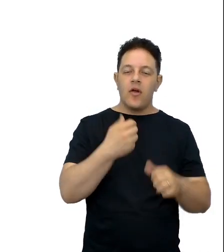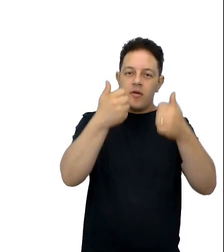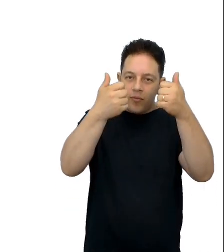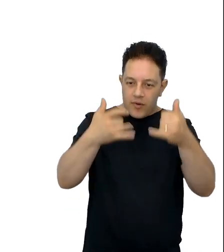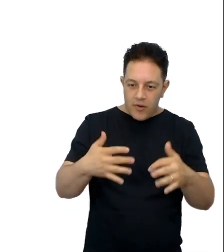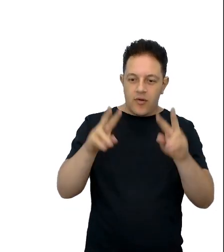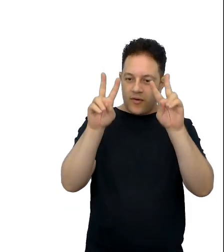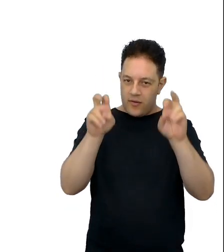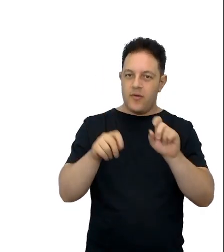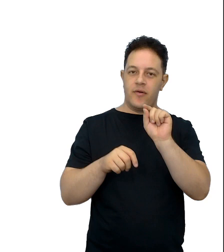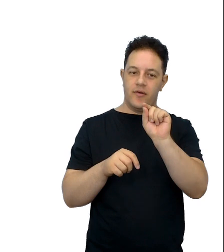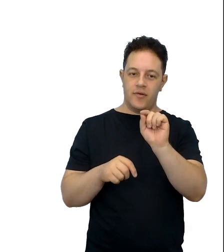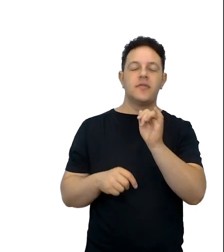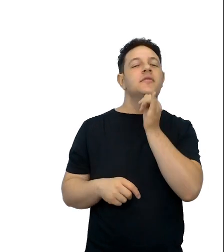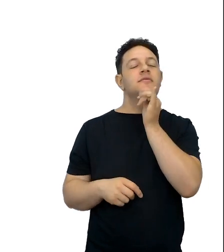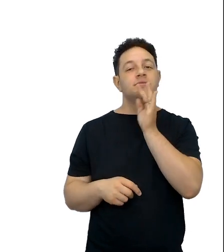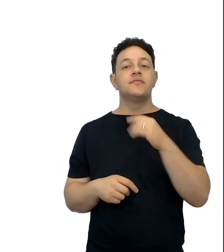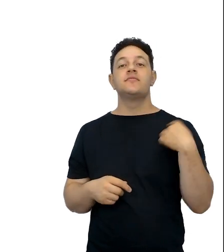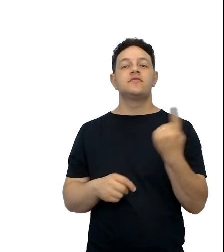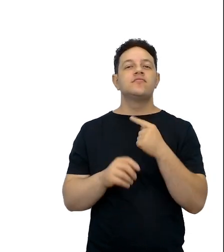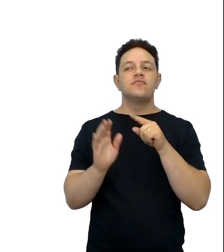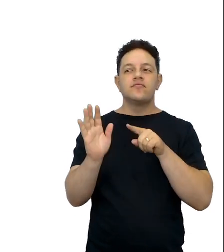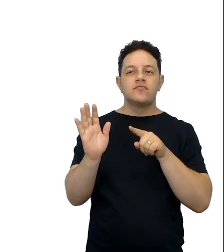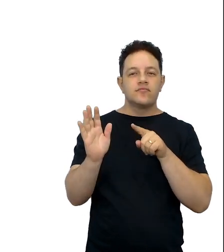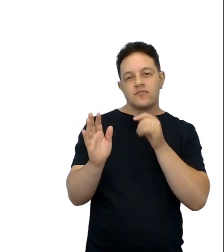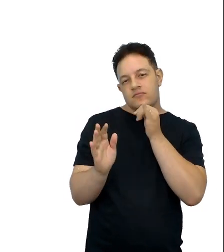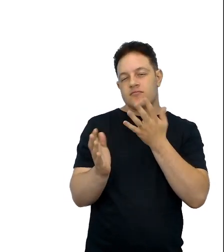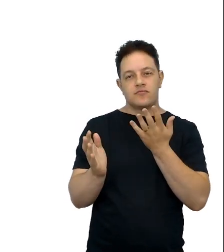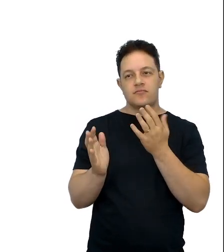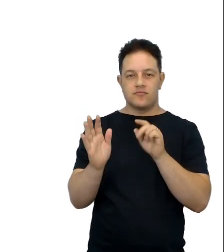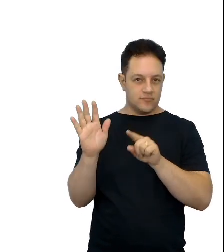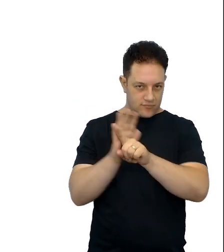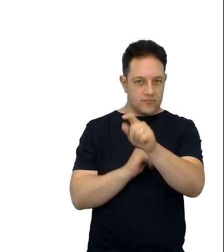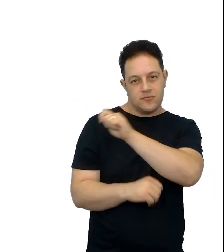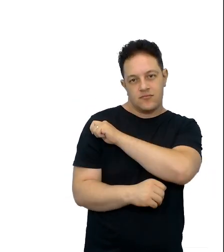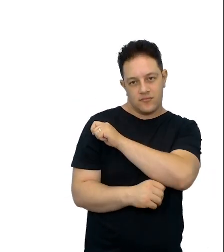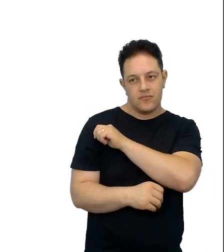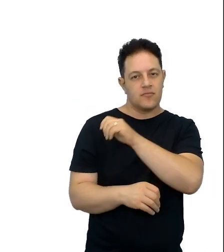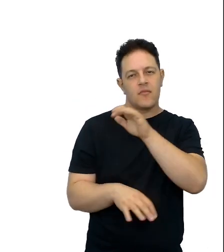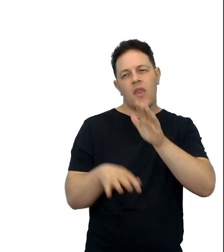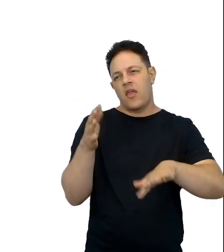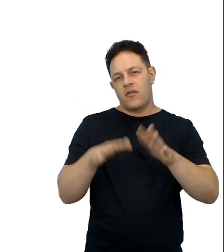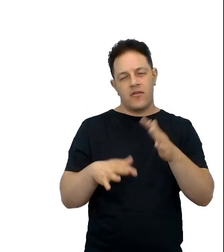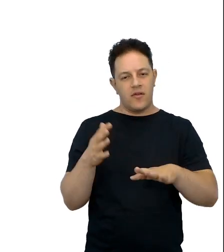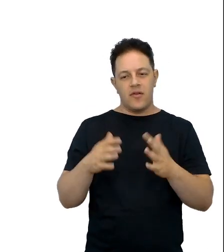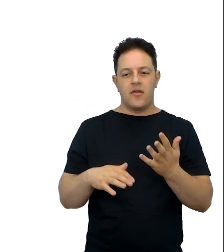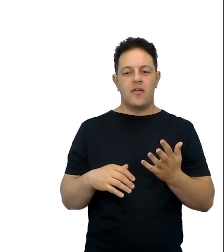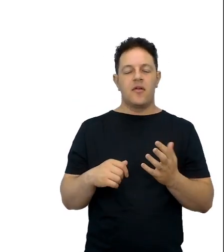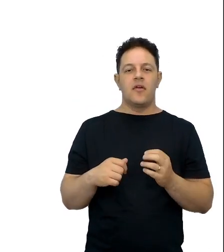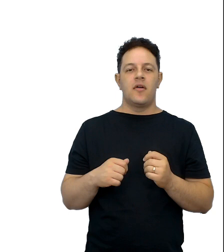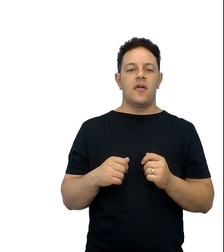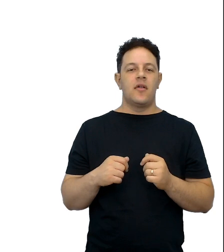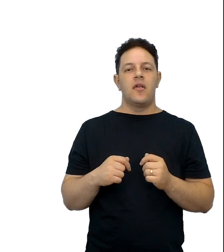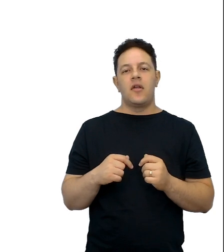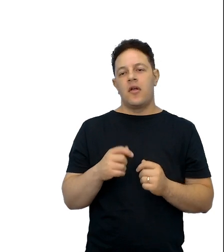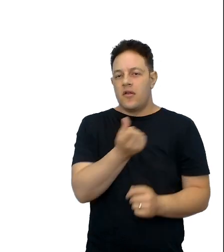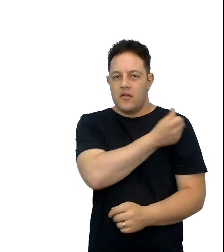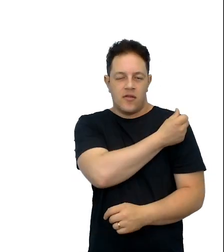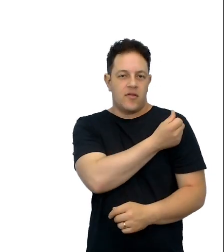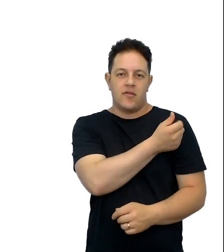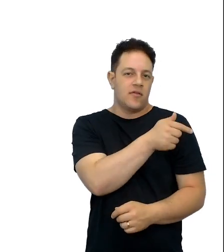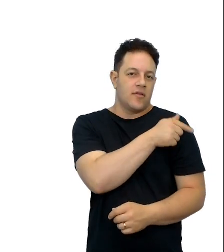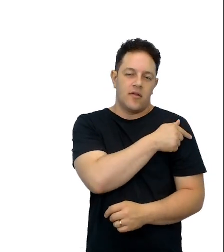sobre isso. Quando a gente pergunta para um estudante, às vezes não precisa falar, mas para o sexto ano, para o